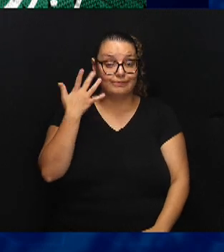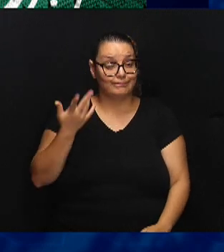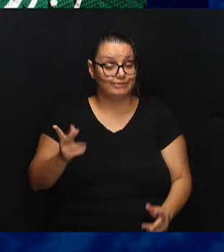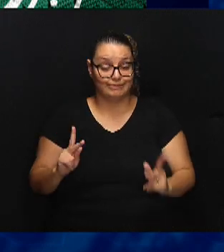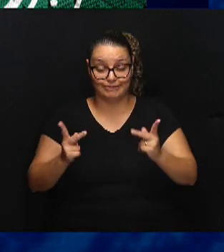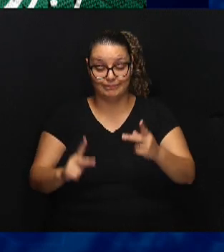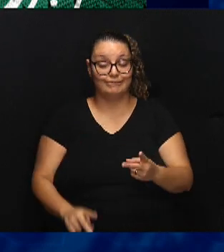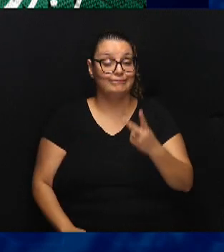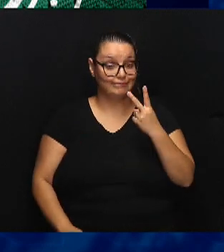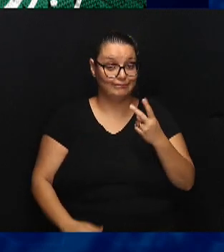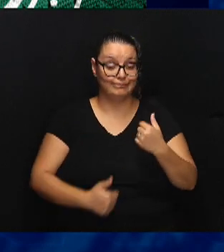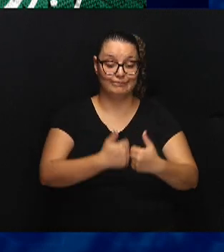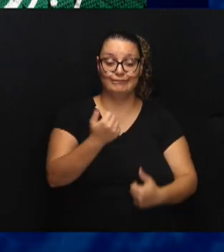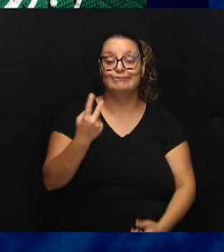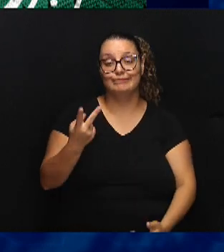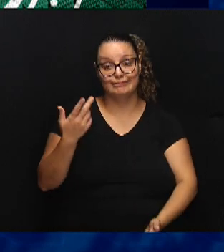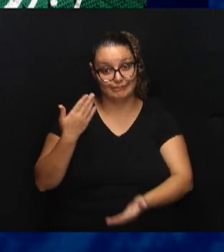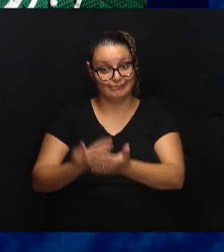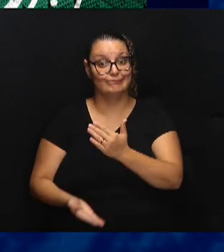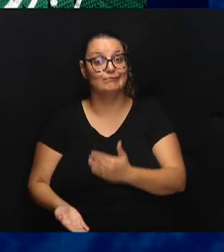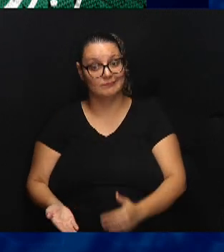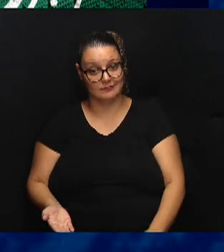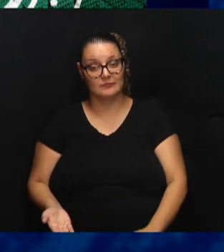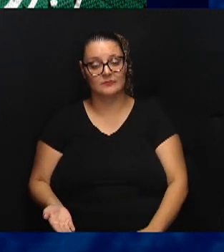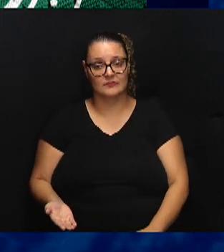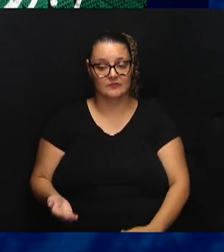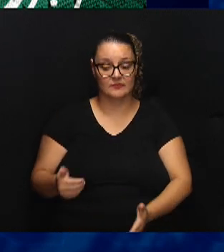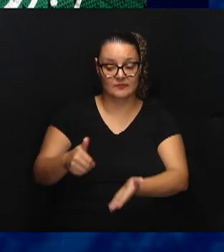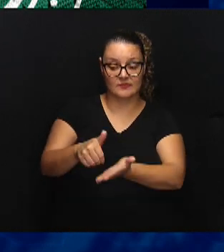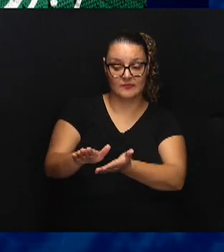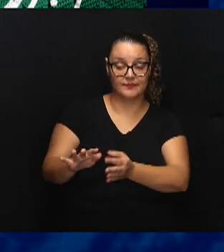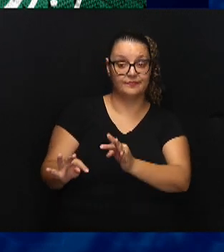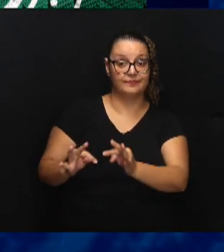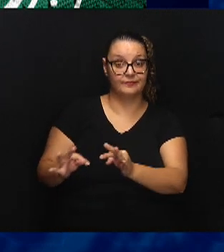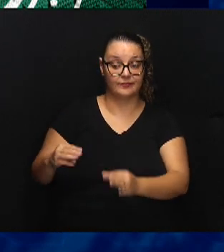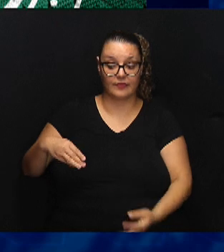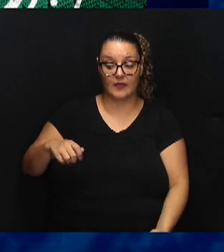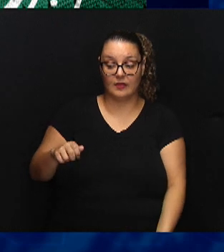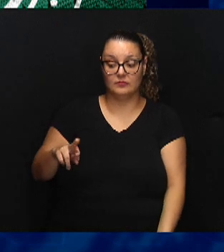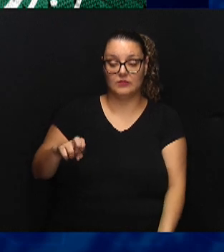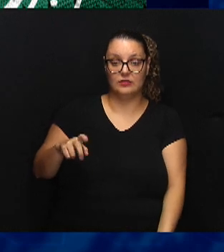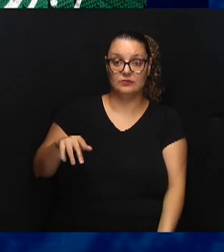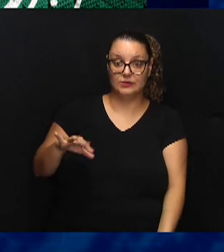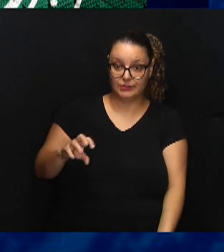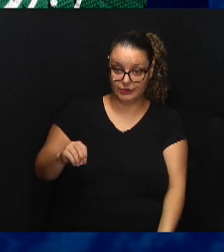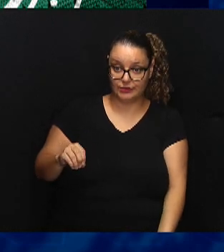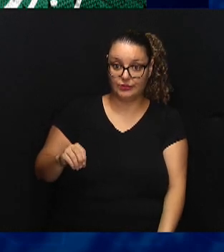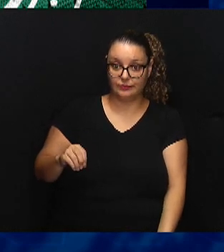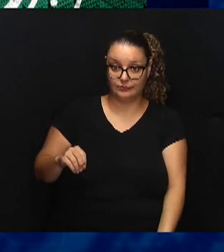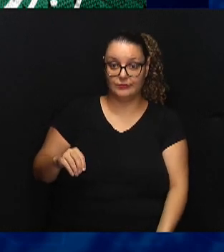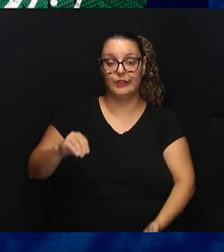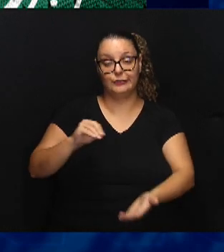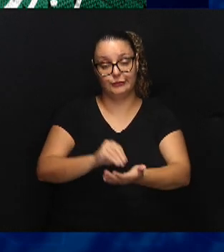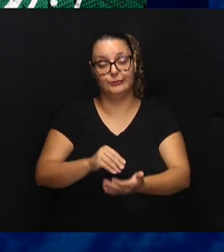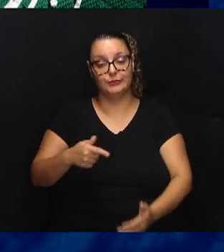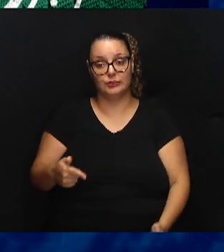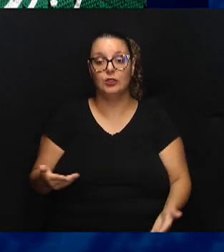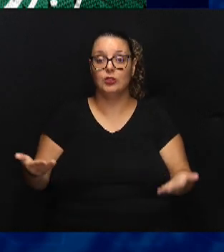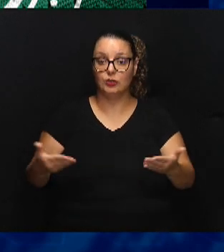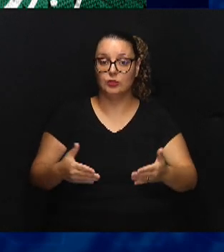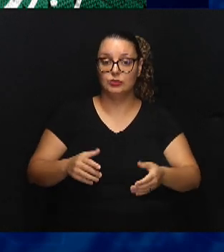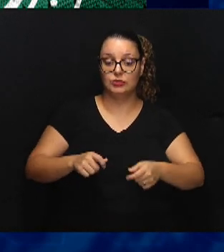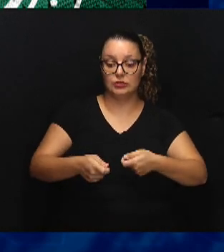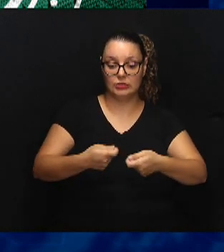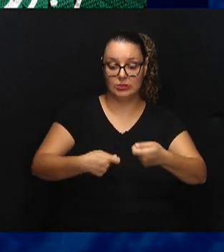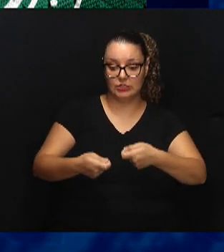2 jogos e 2 derrotas, demitiu o técnico Maurício Souza na última semana e hoje quem comanda a